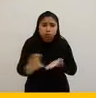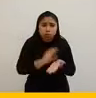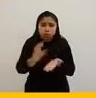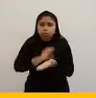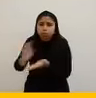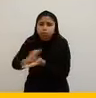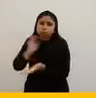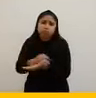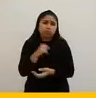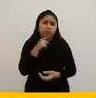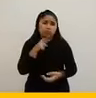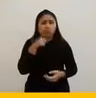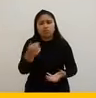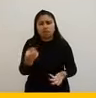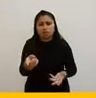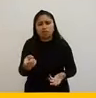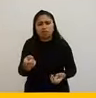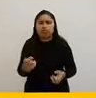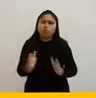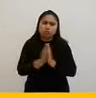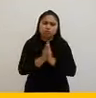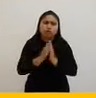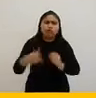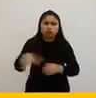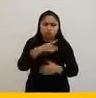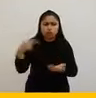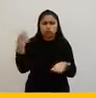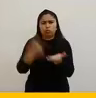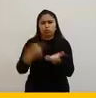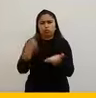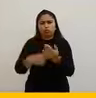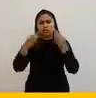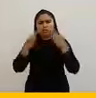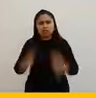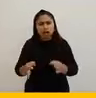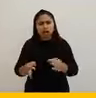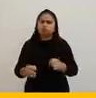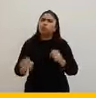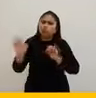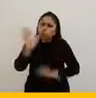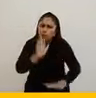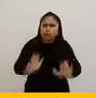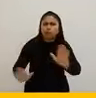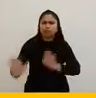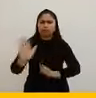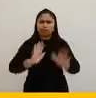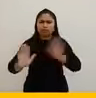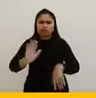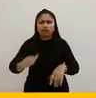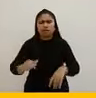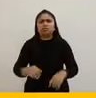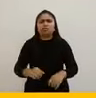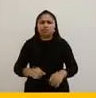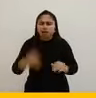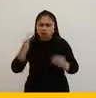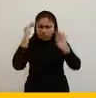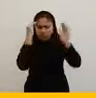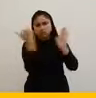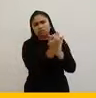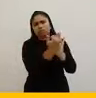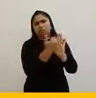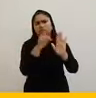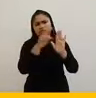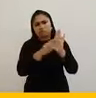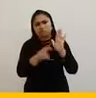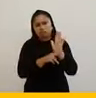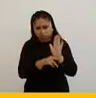nos meses anteriores. Então, vamos todos juntos, com bastante cautela, passar a atender nos